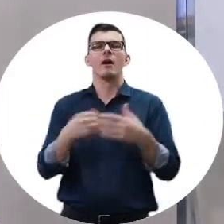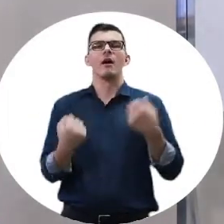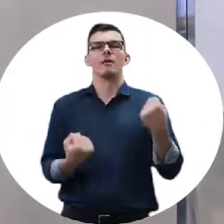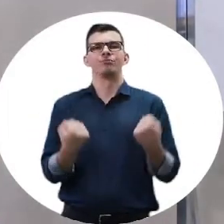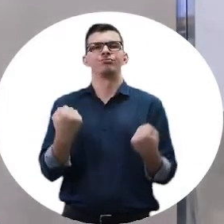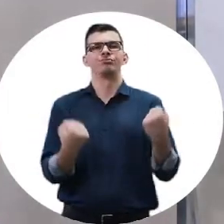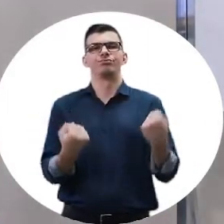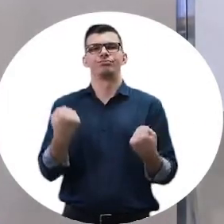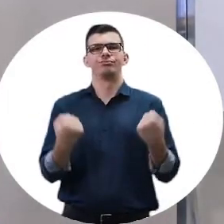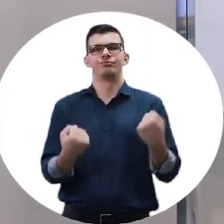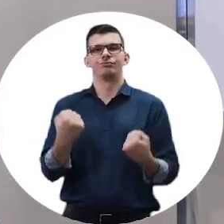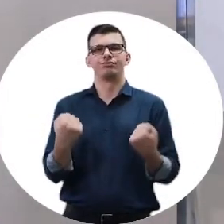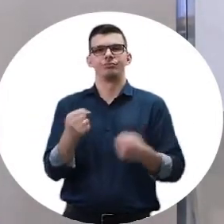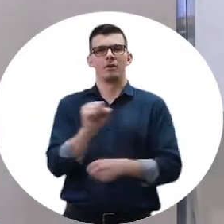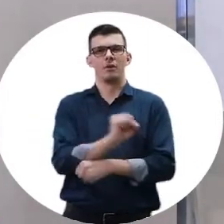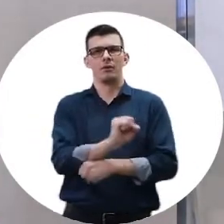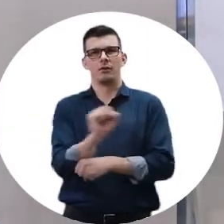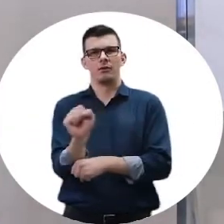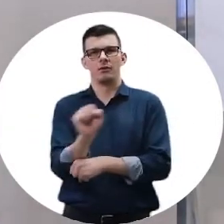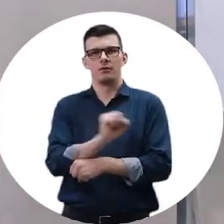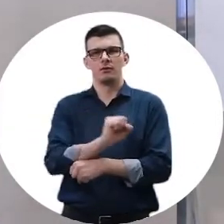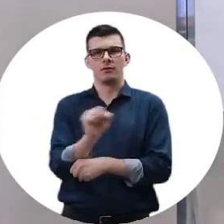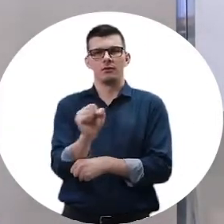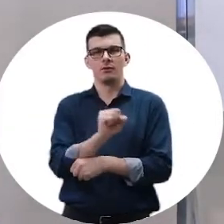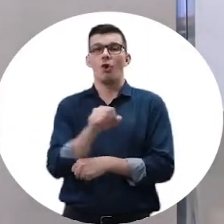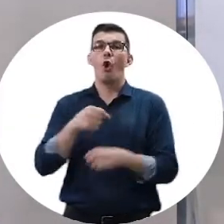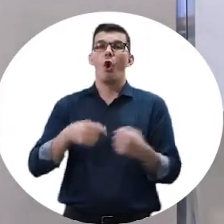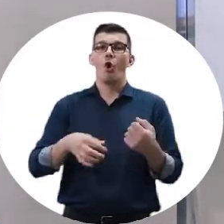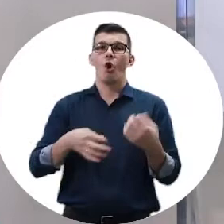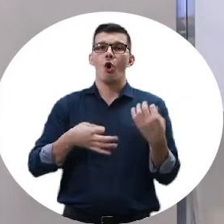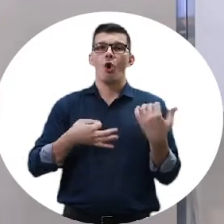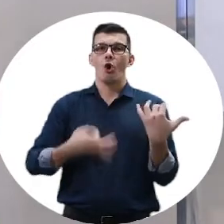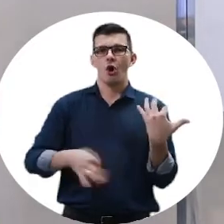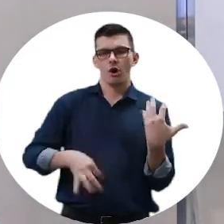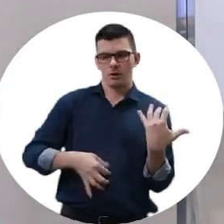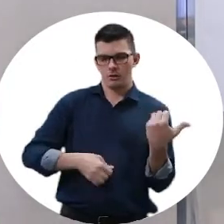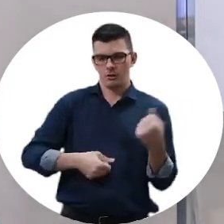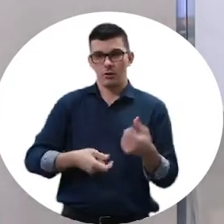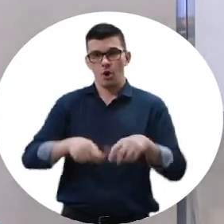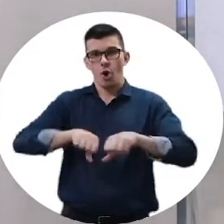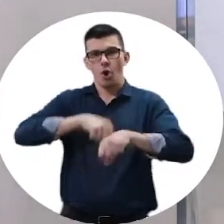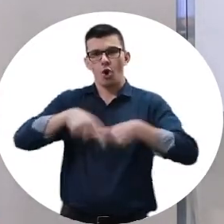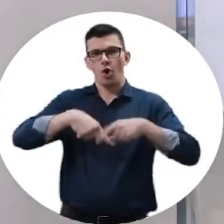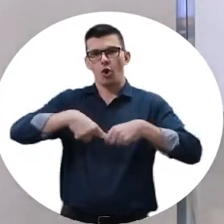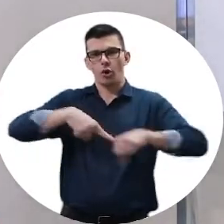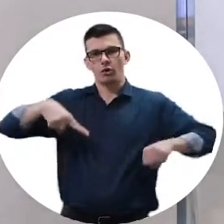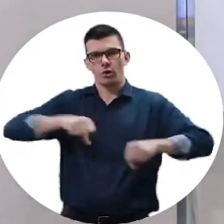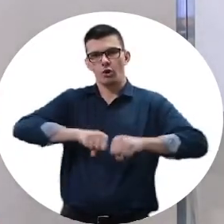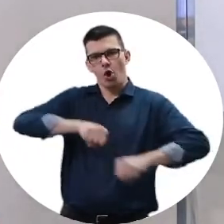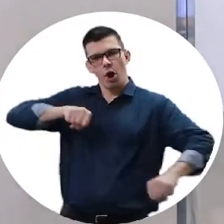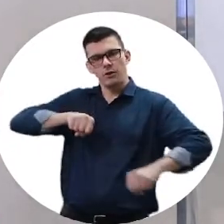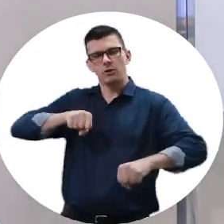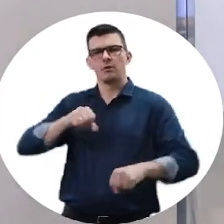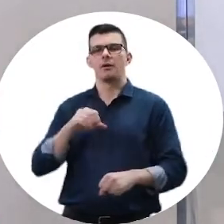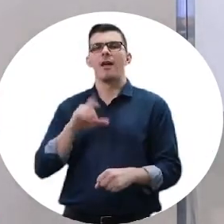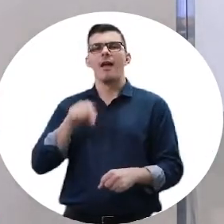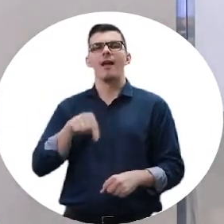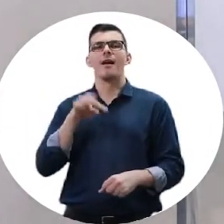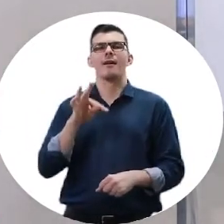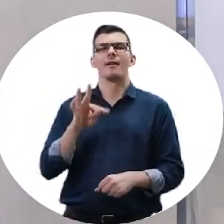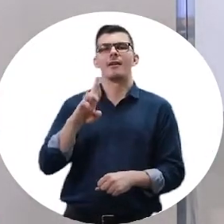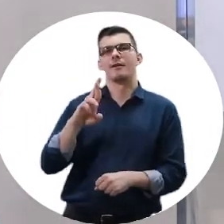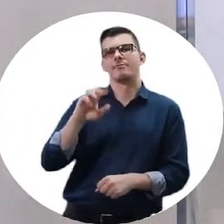cabos, em cordas, chamada força tensora ou força de tração, representada pela letra